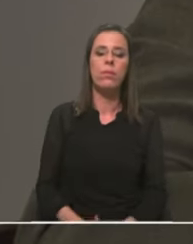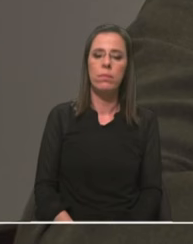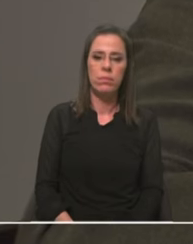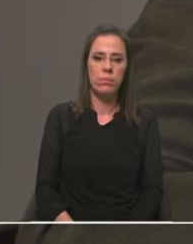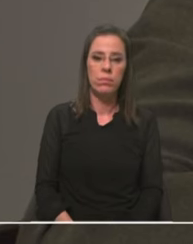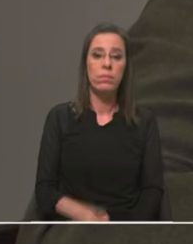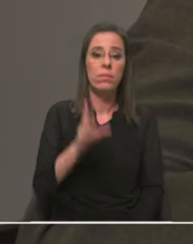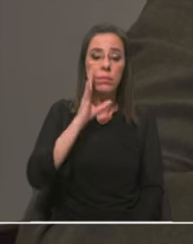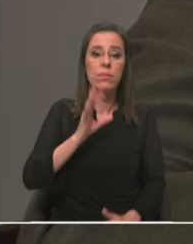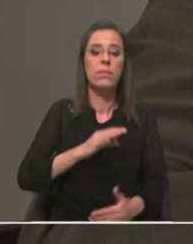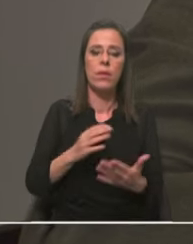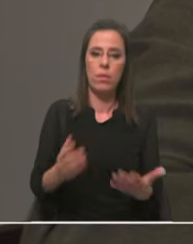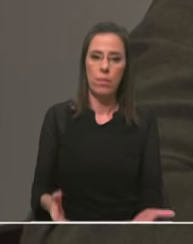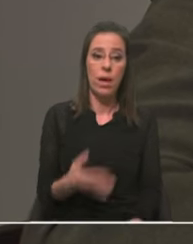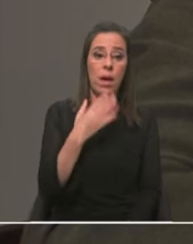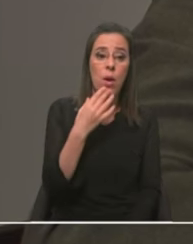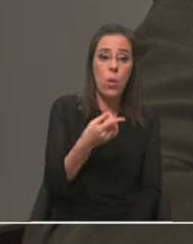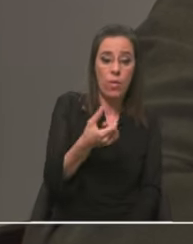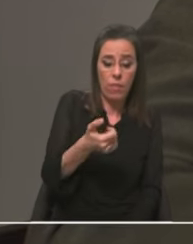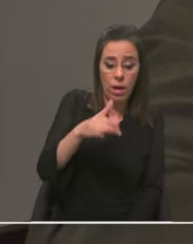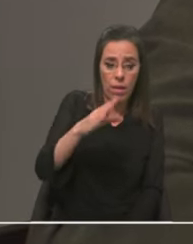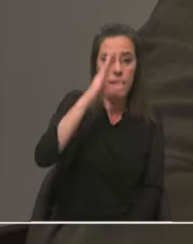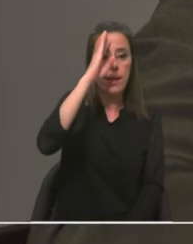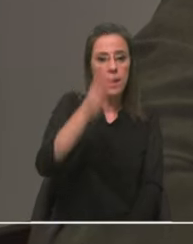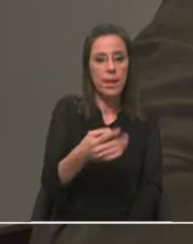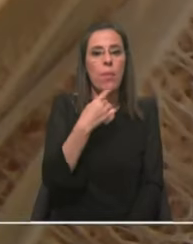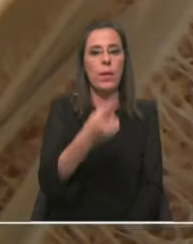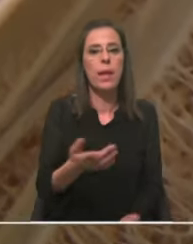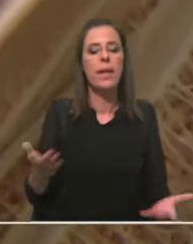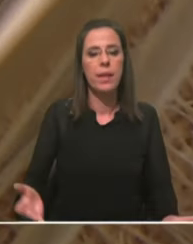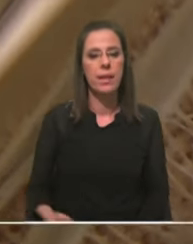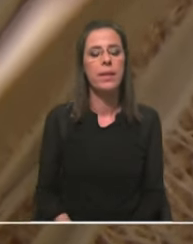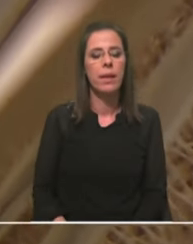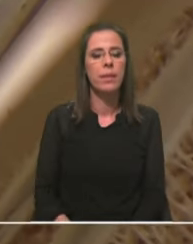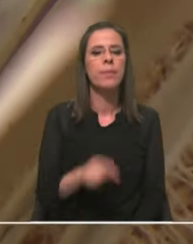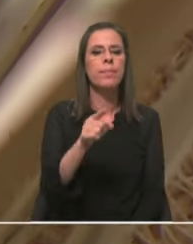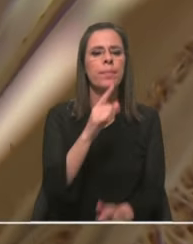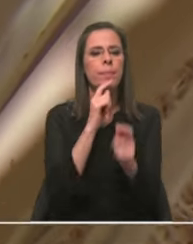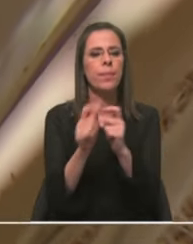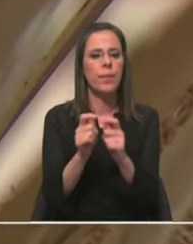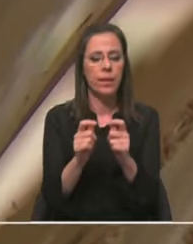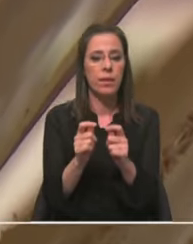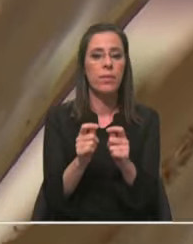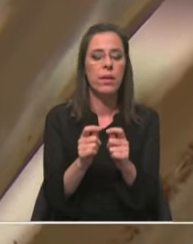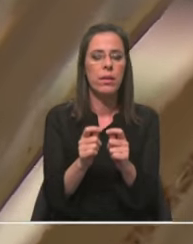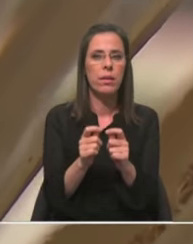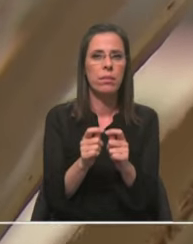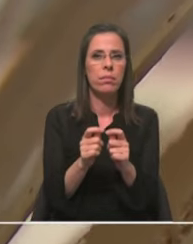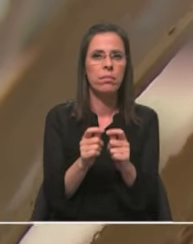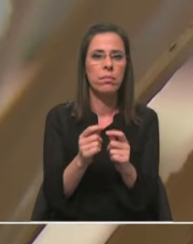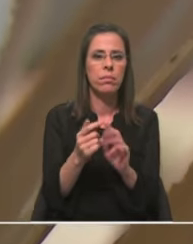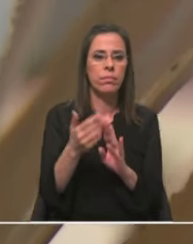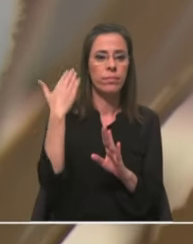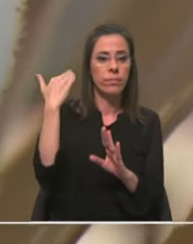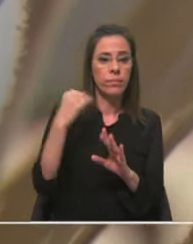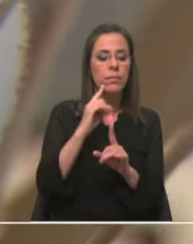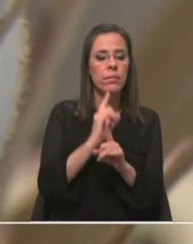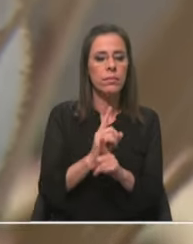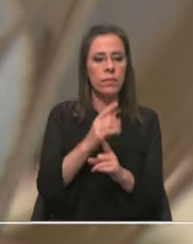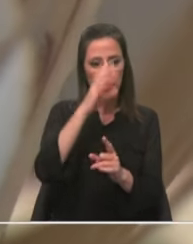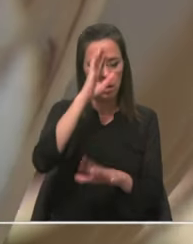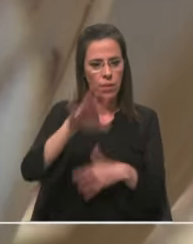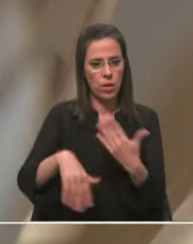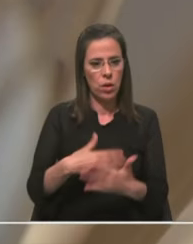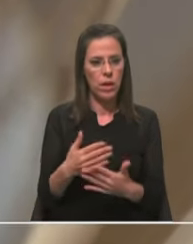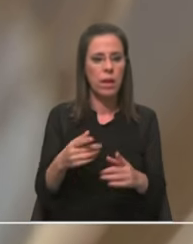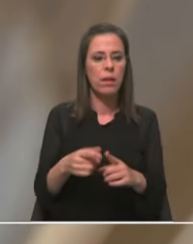é uma senhora de 95 anos a saber o que é que está a dizer. O José, na entrevista que nos deu, diz que há uns dias que a Betty estava desorientada.